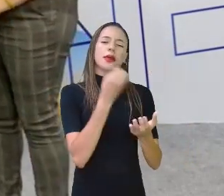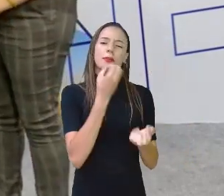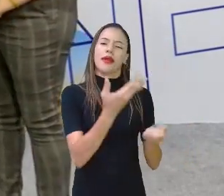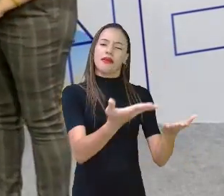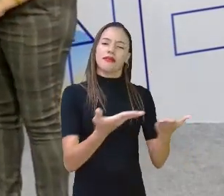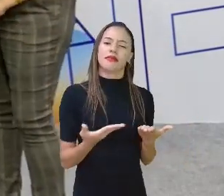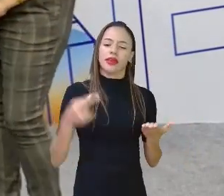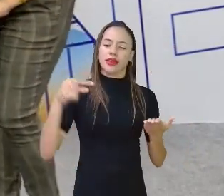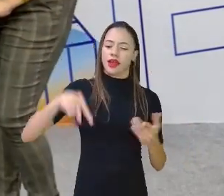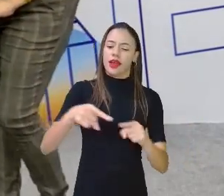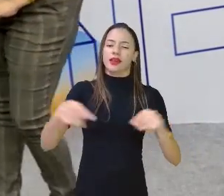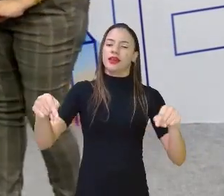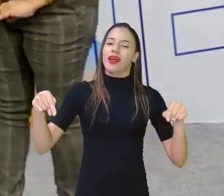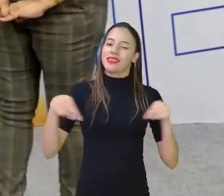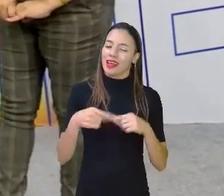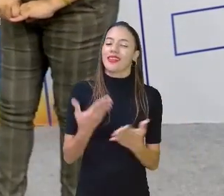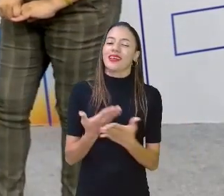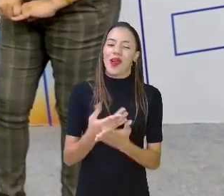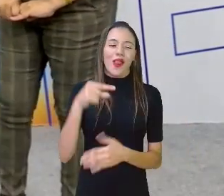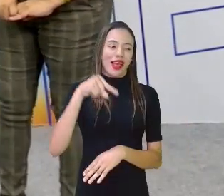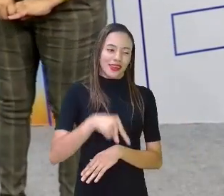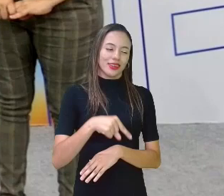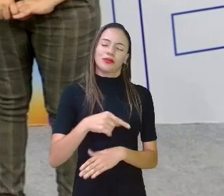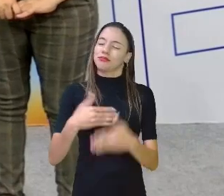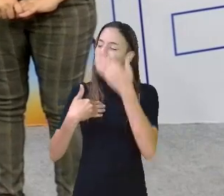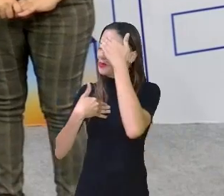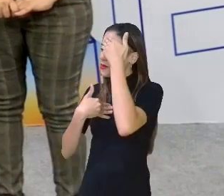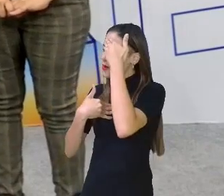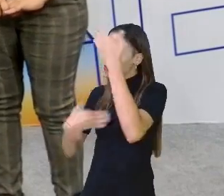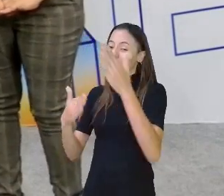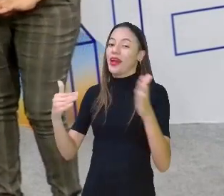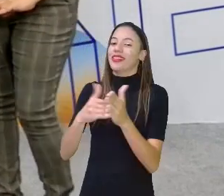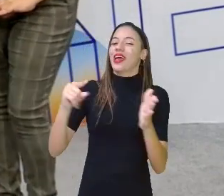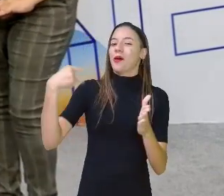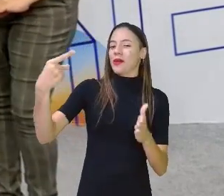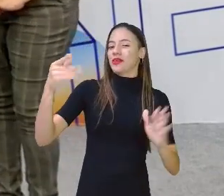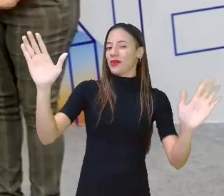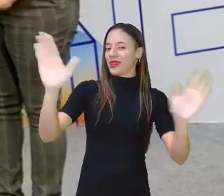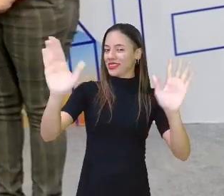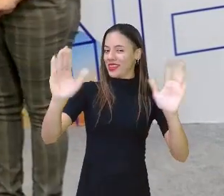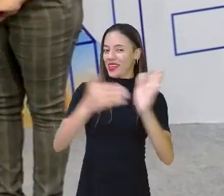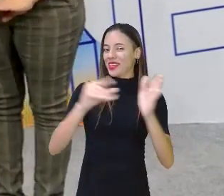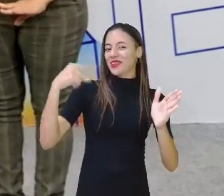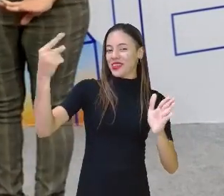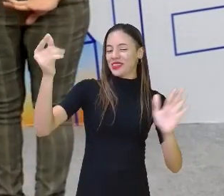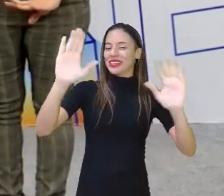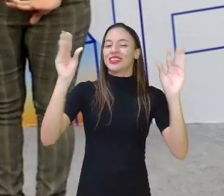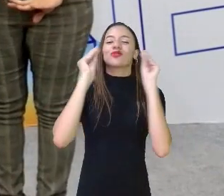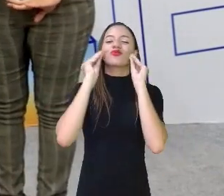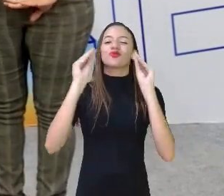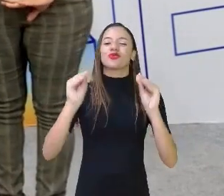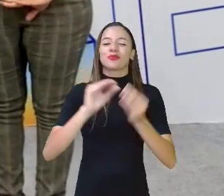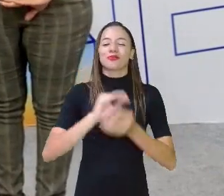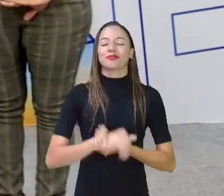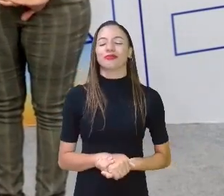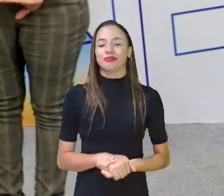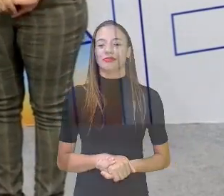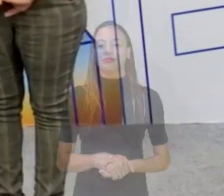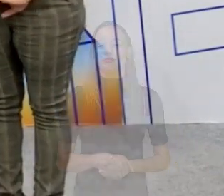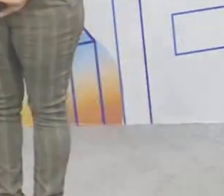na nossa sala de aula aqui, tá certo? Muito obrigada e até a próxima. Até a próxima. Tchau. Beijos. Bye.